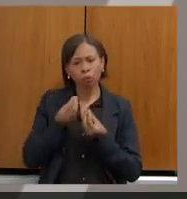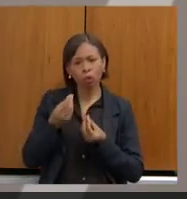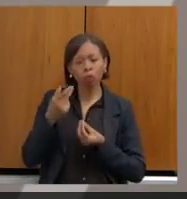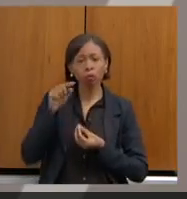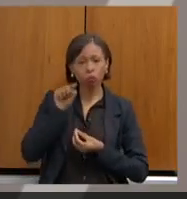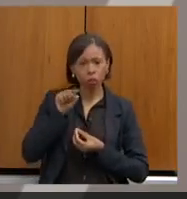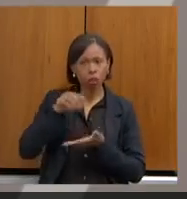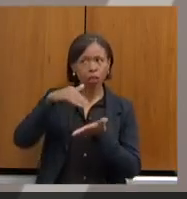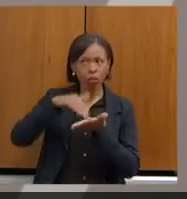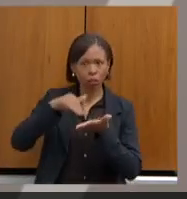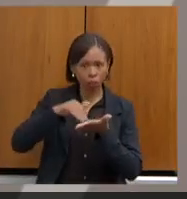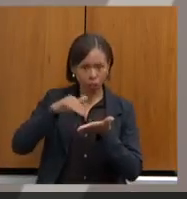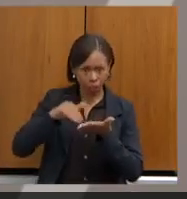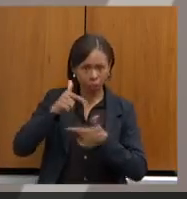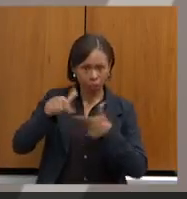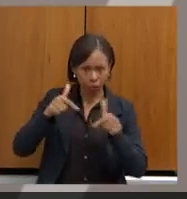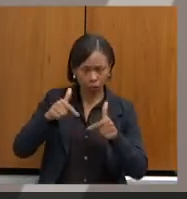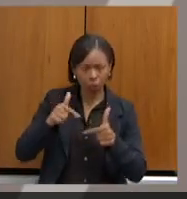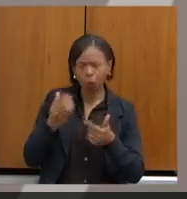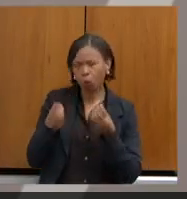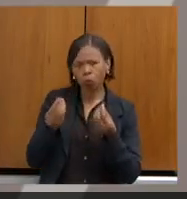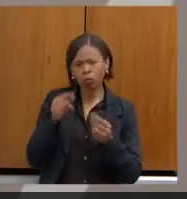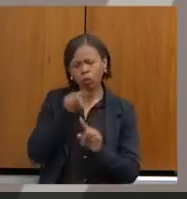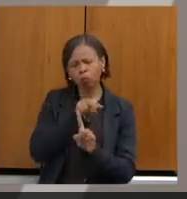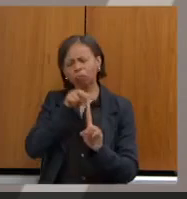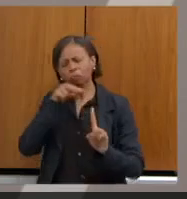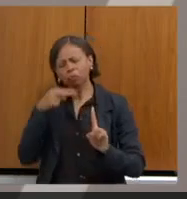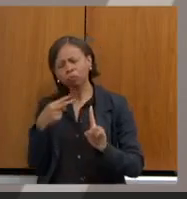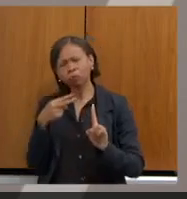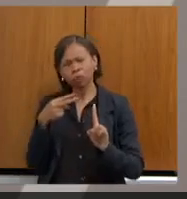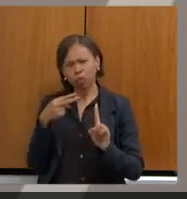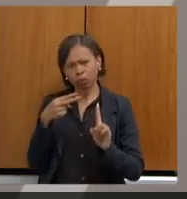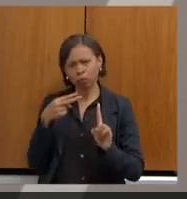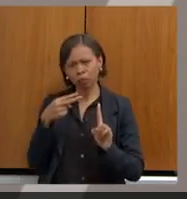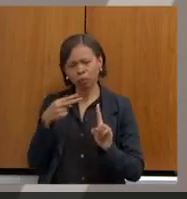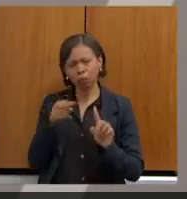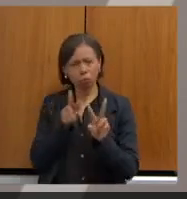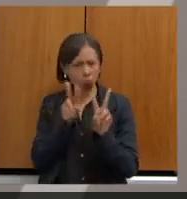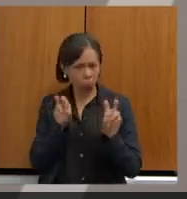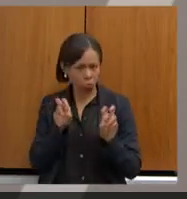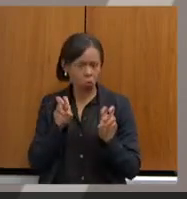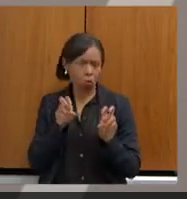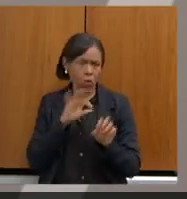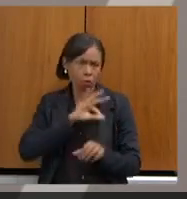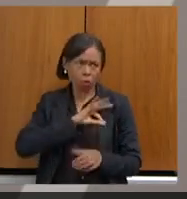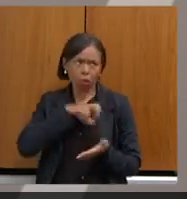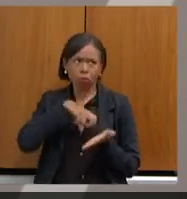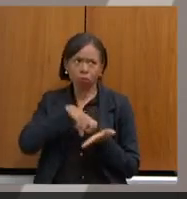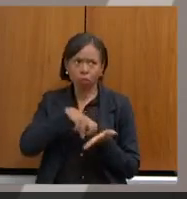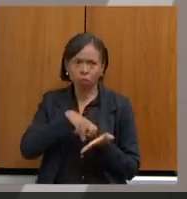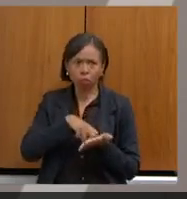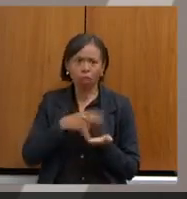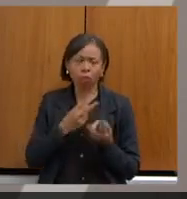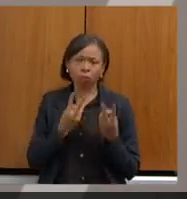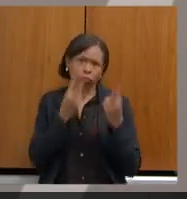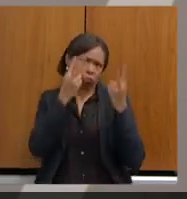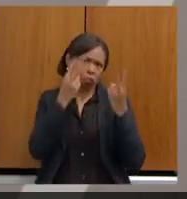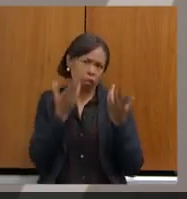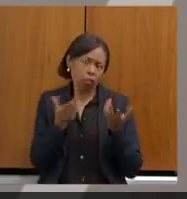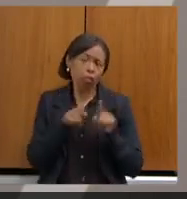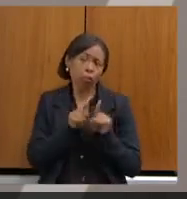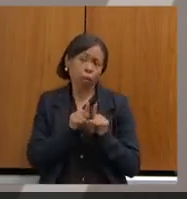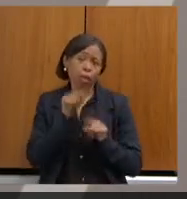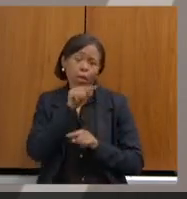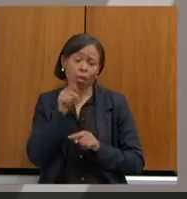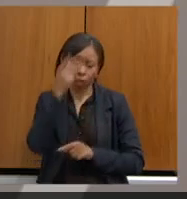seu no seu secretariado como e pega isso e esse enfim que ele também questão até mesmo